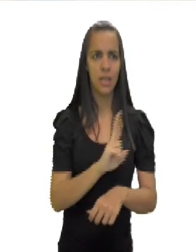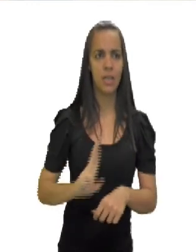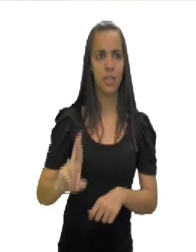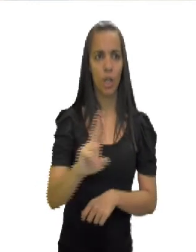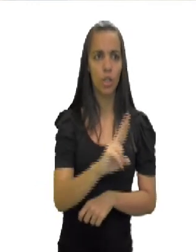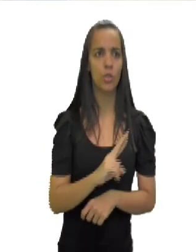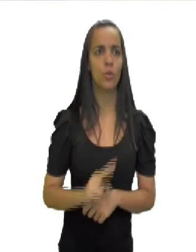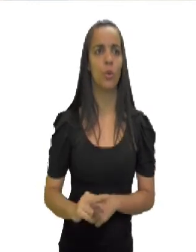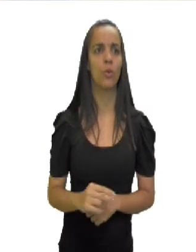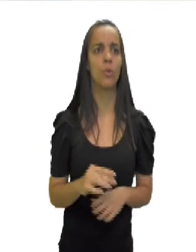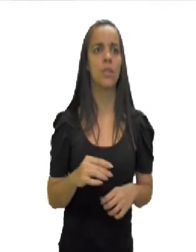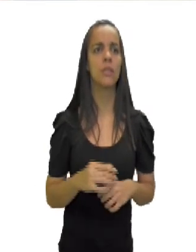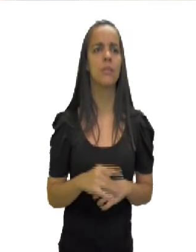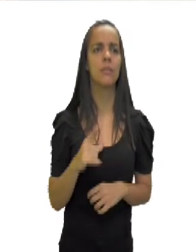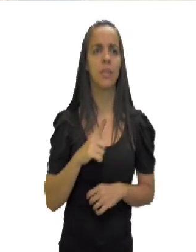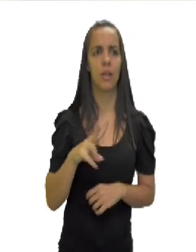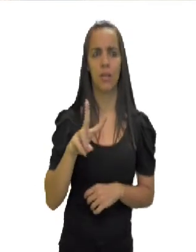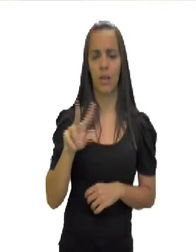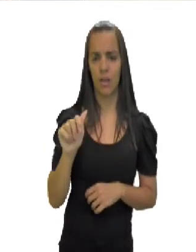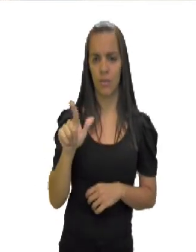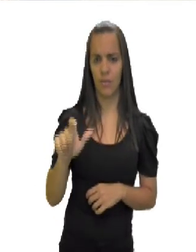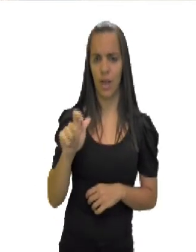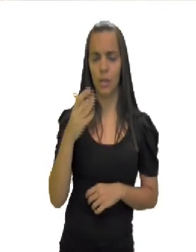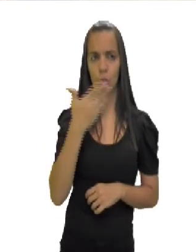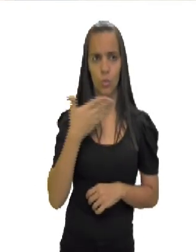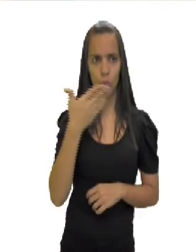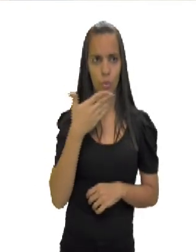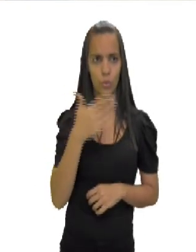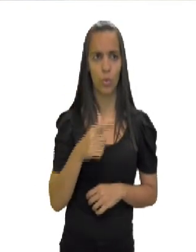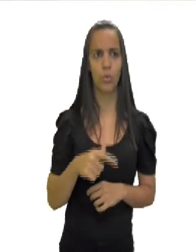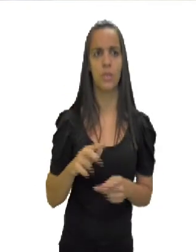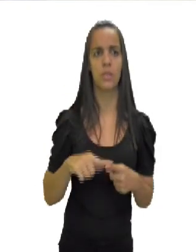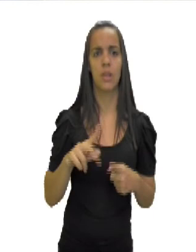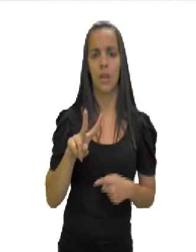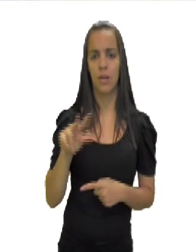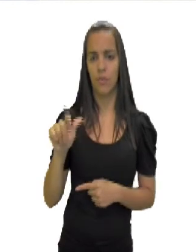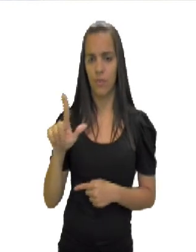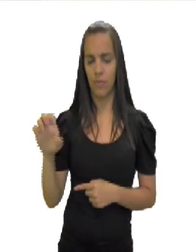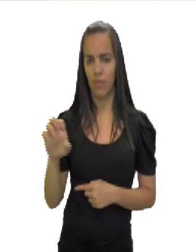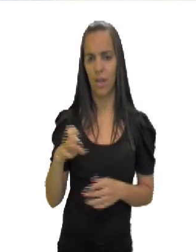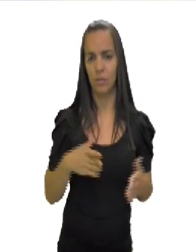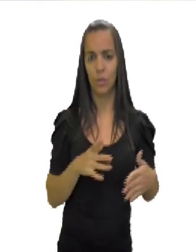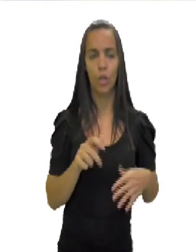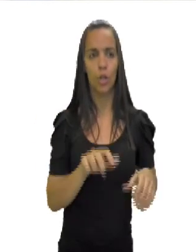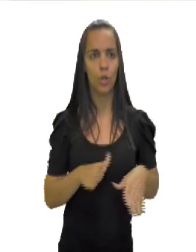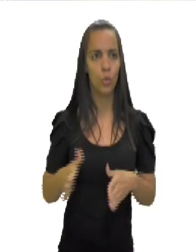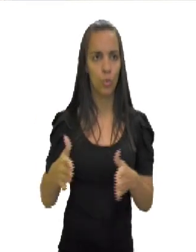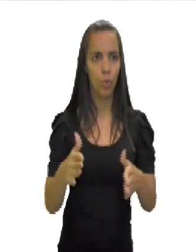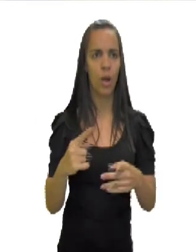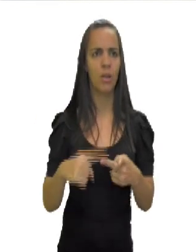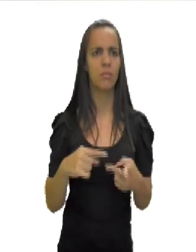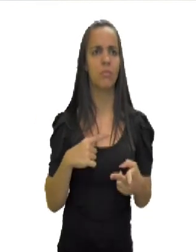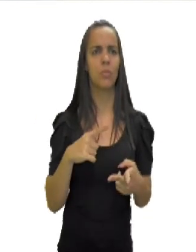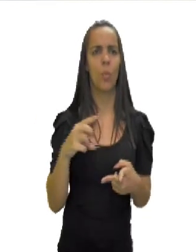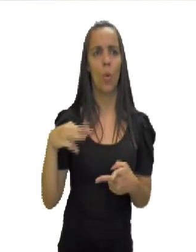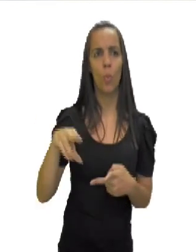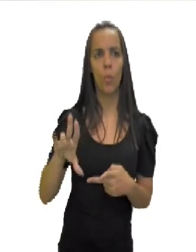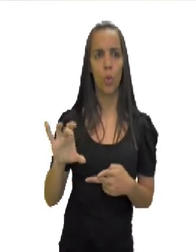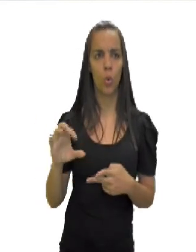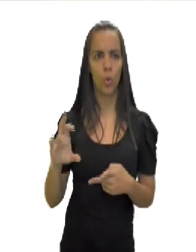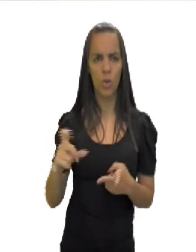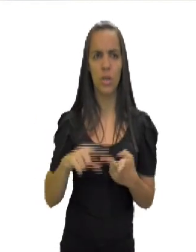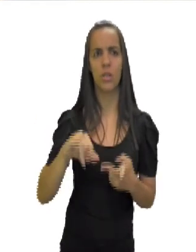do Aço, Rio Doce, que é a nossa região, Mucuri, Jequitinhonha e parte da Zona da